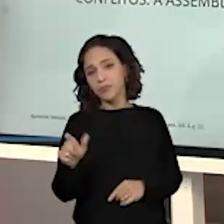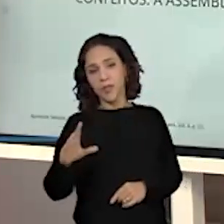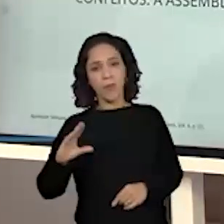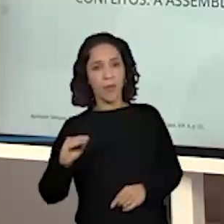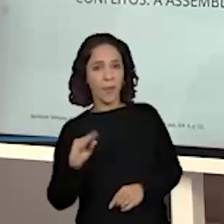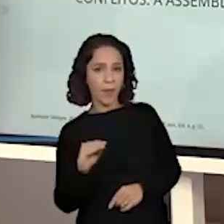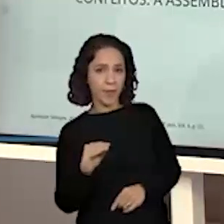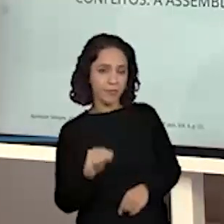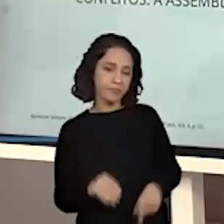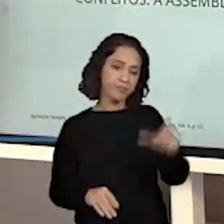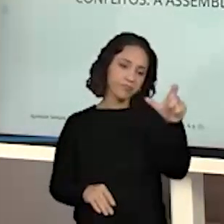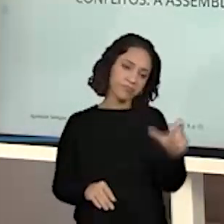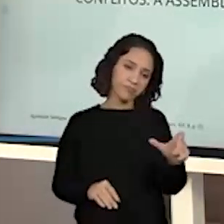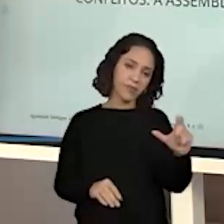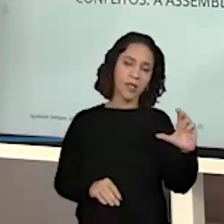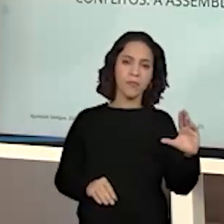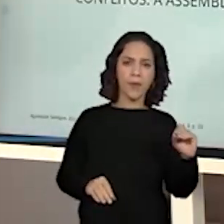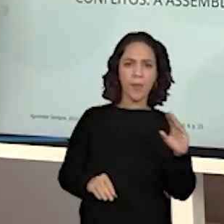outra escuta.